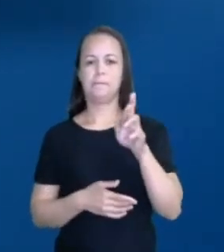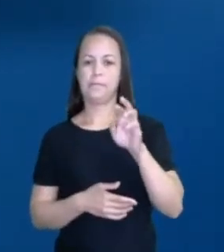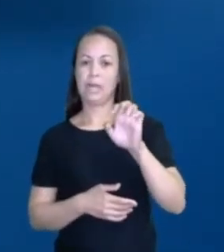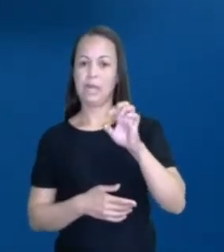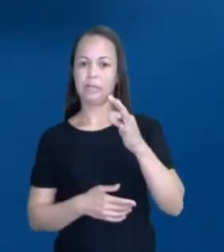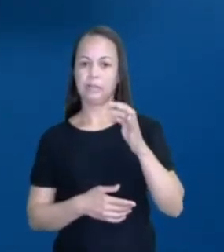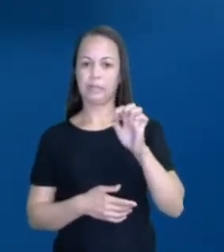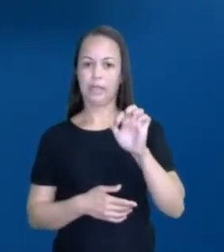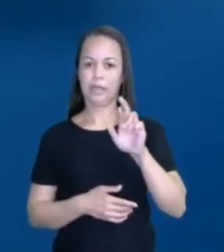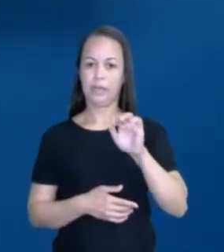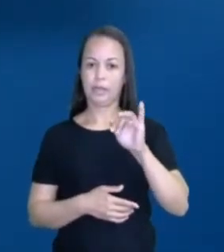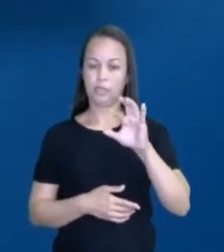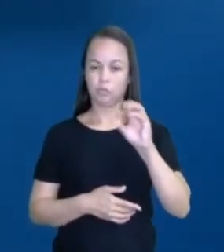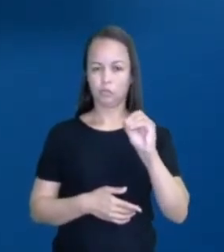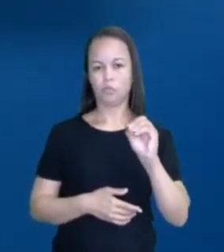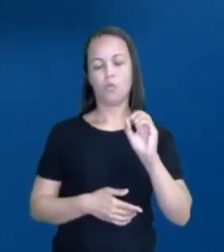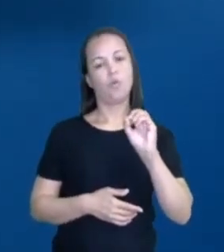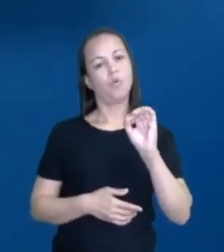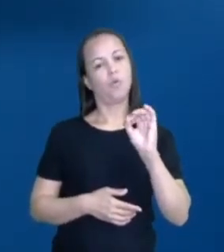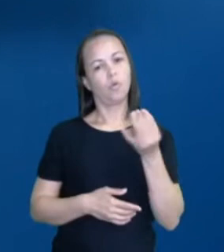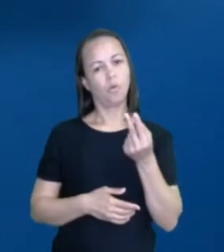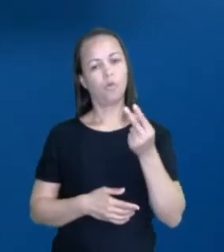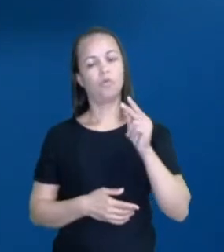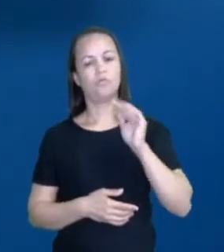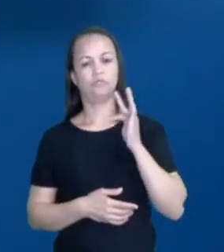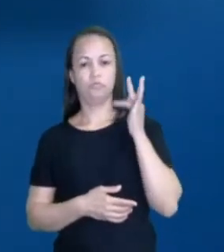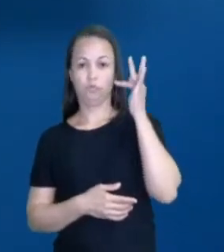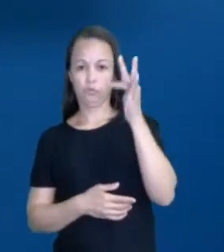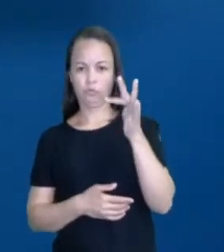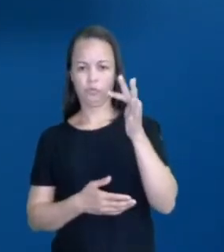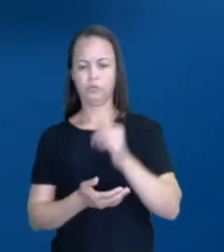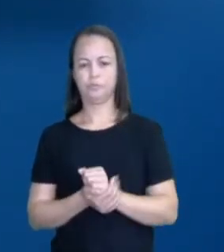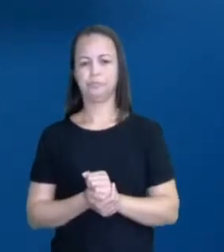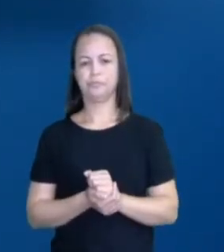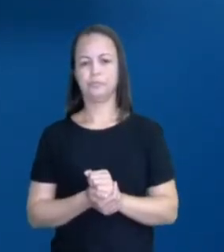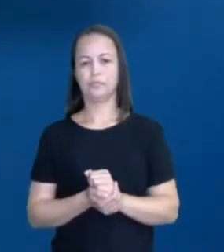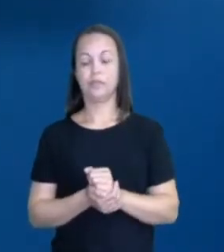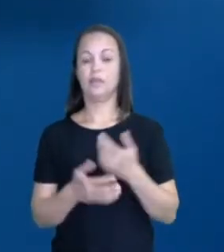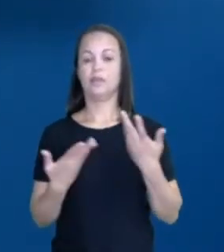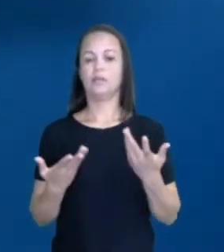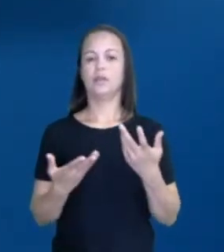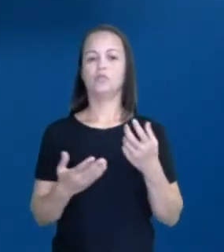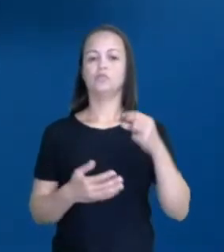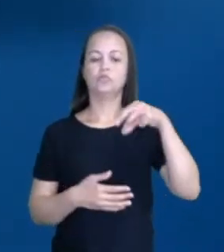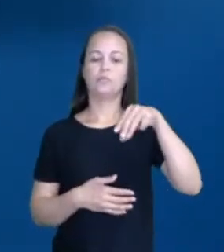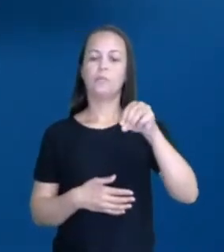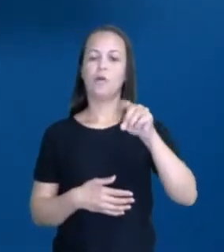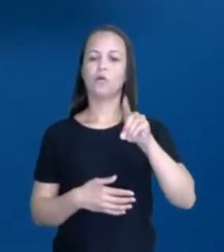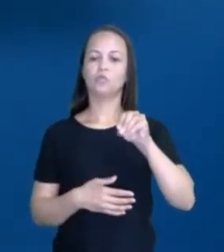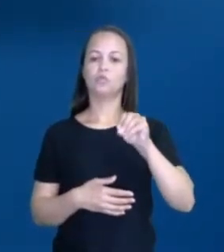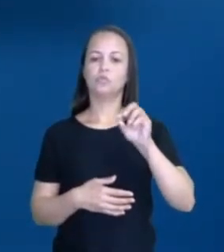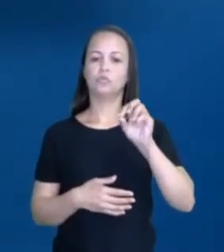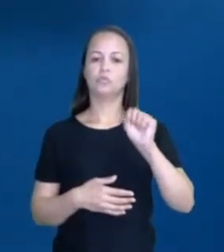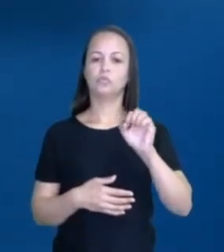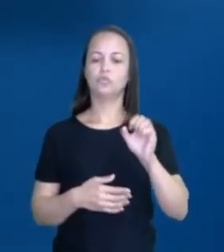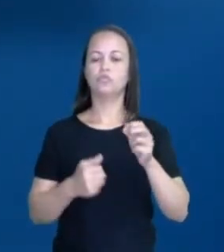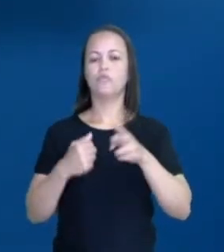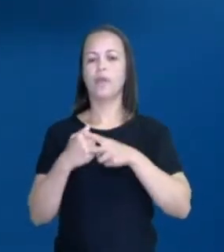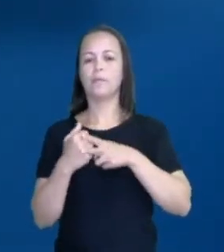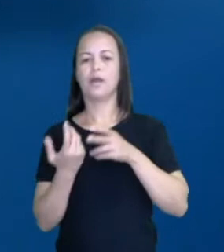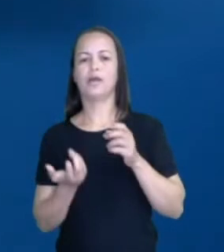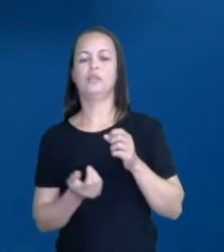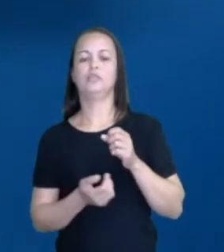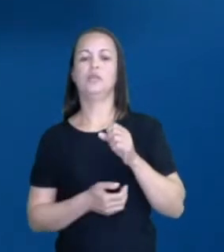ou futuro, né? E os modos verbais é aquilo que a gente conhece como indicativo, subjuntivo,